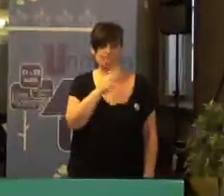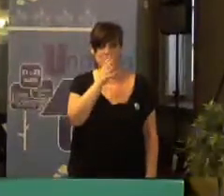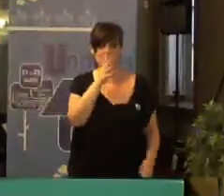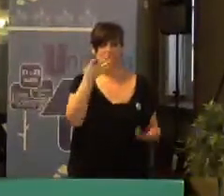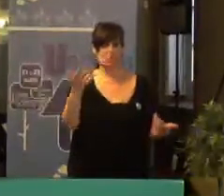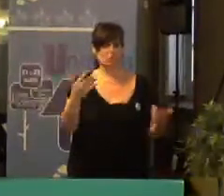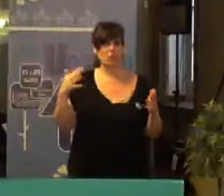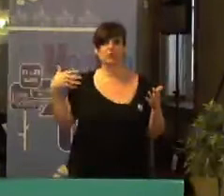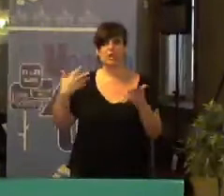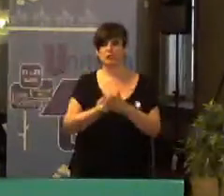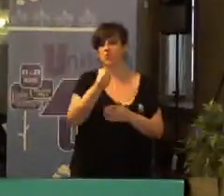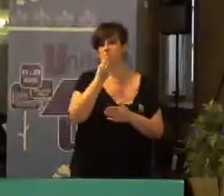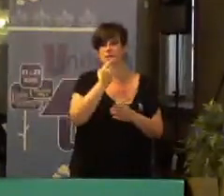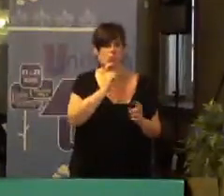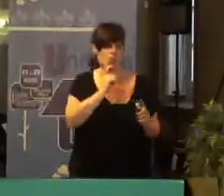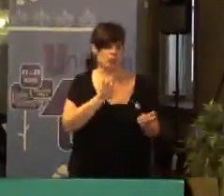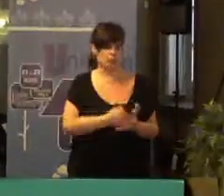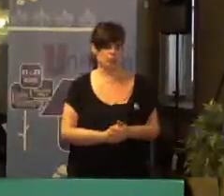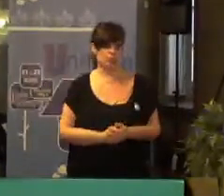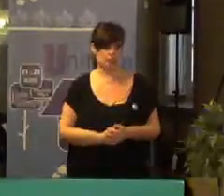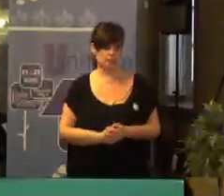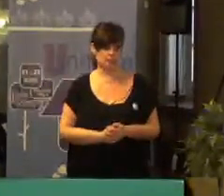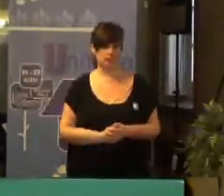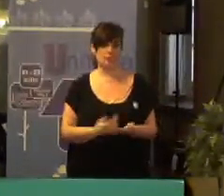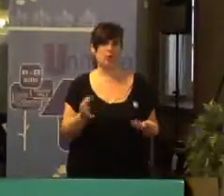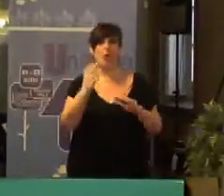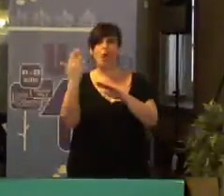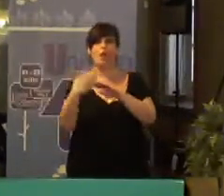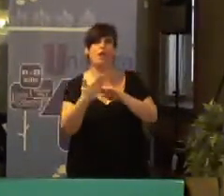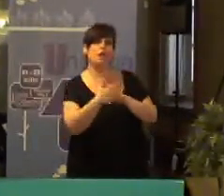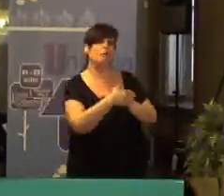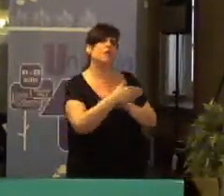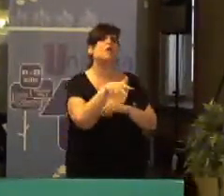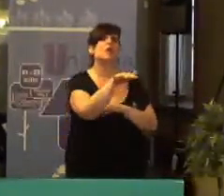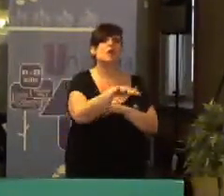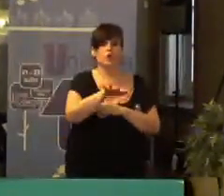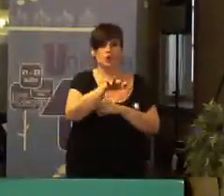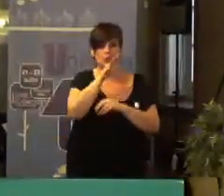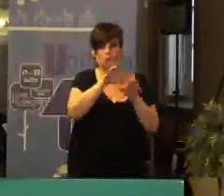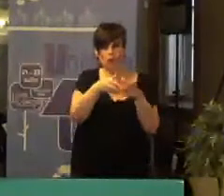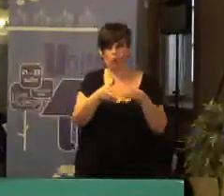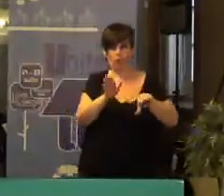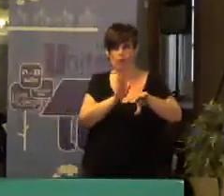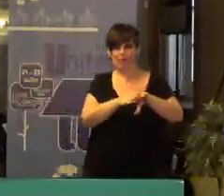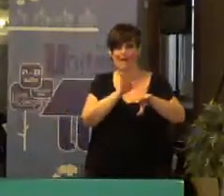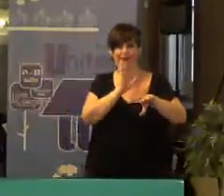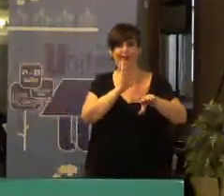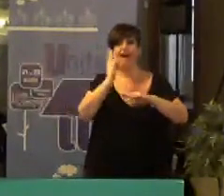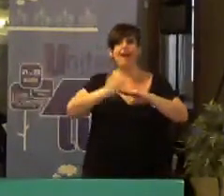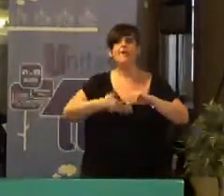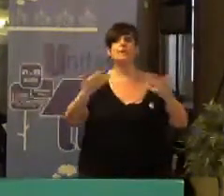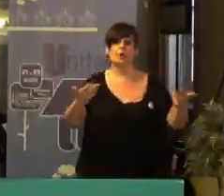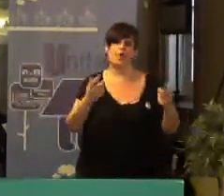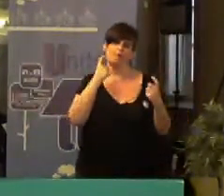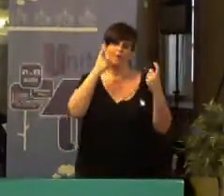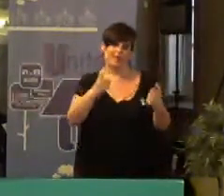Geringonça. Agora, o que é evidente é que há limites. E os limites da Geringonça são o acordo da recuperação de salários,